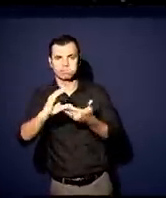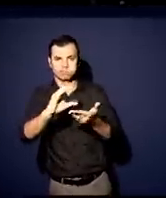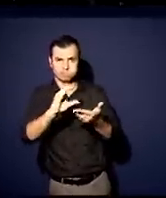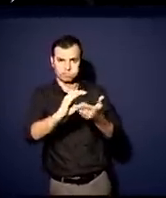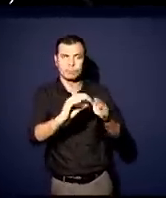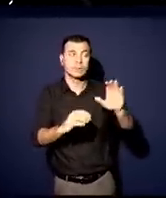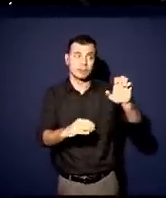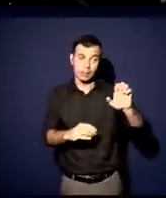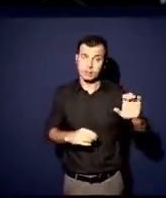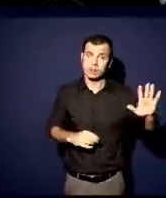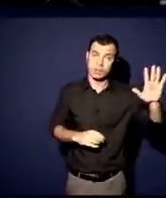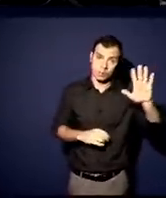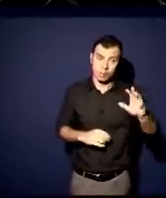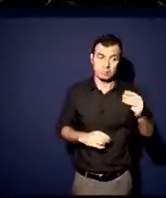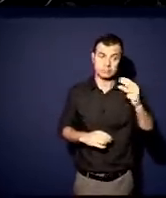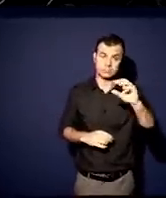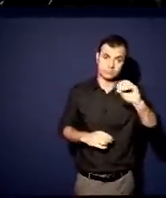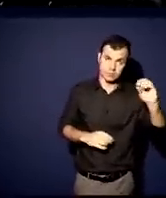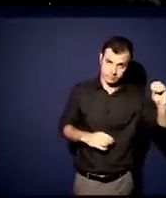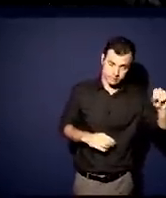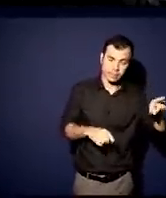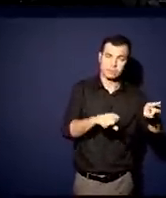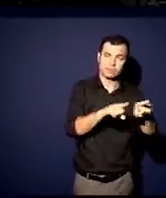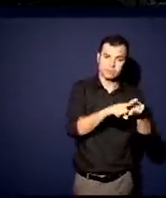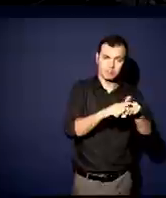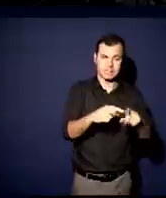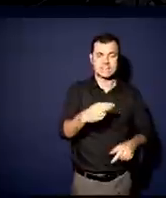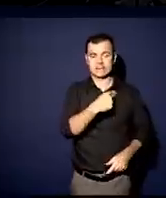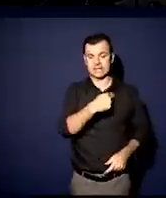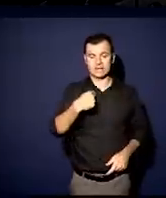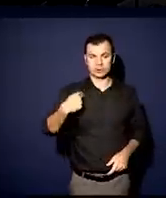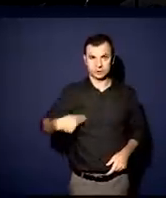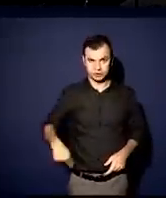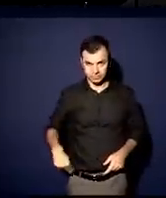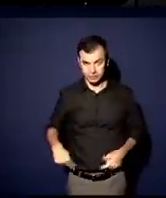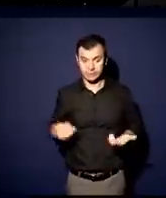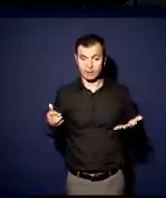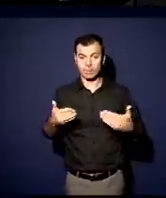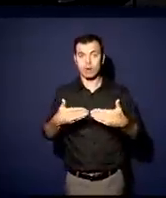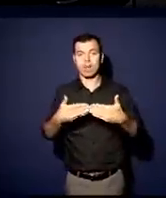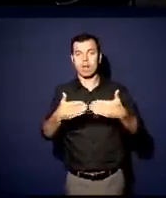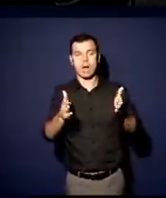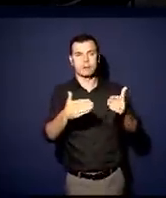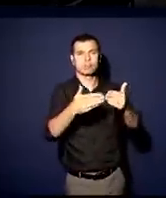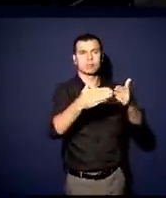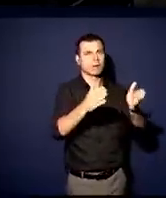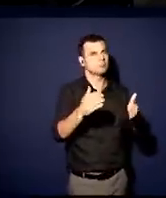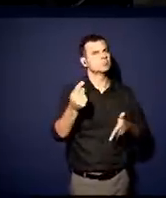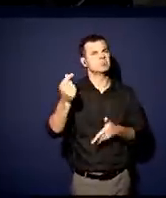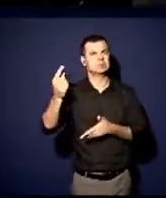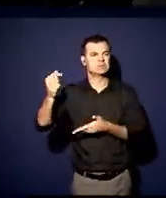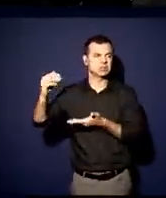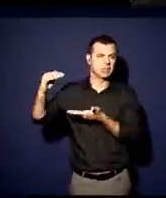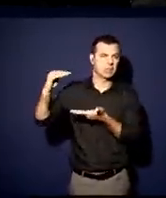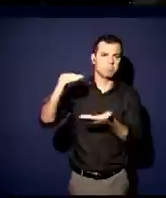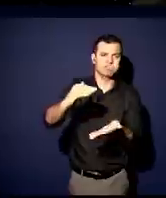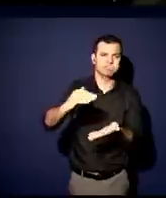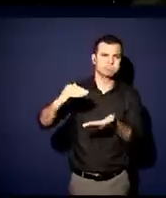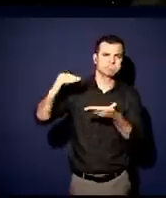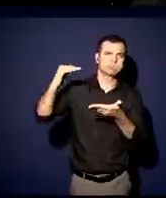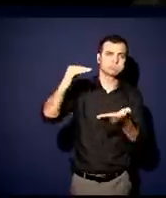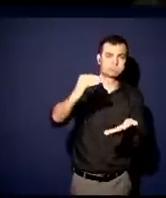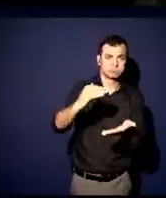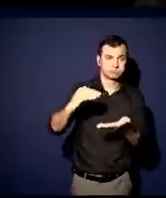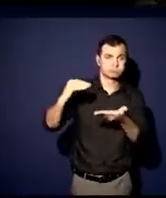US$300 bilhões também, a China, obviamente, com a reabertura, está lançando muito dinheiro no mercado e, com isso, está anulando